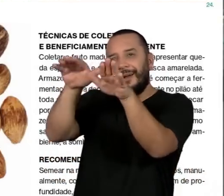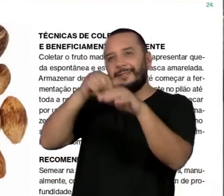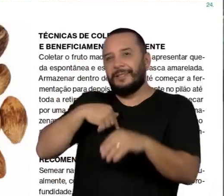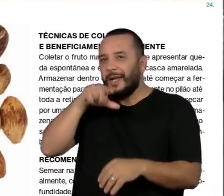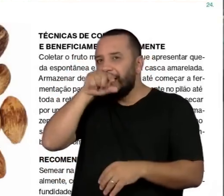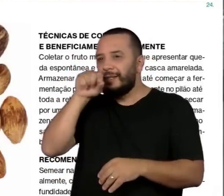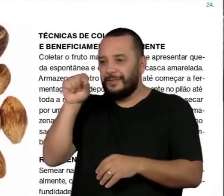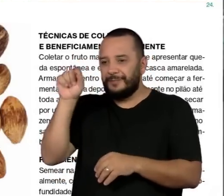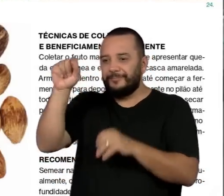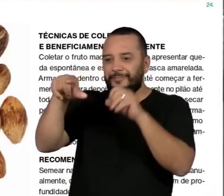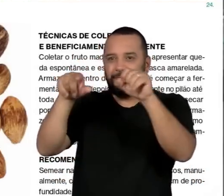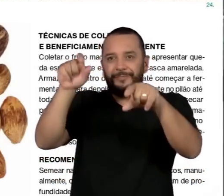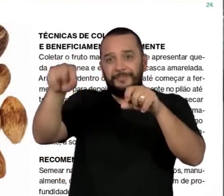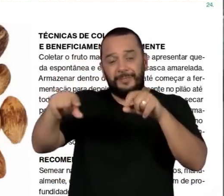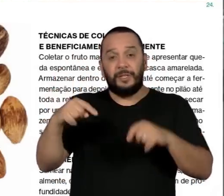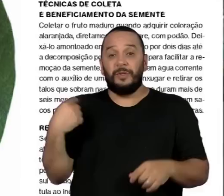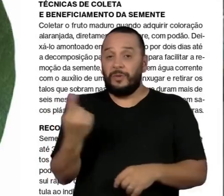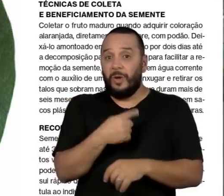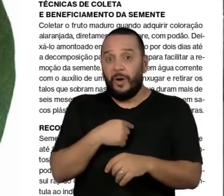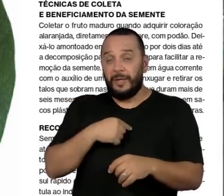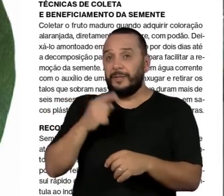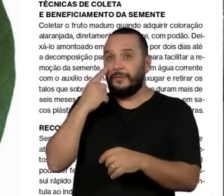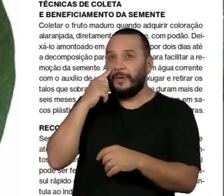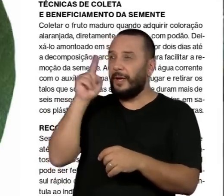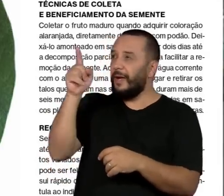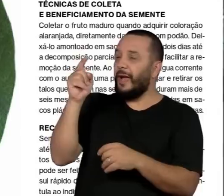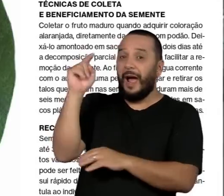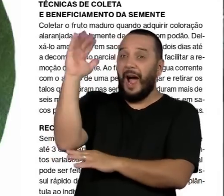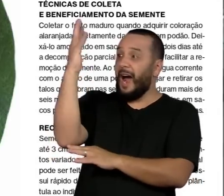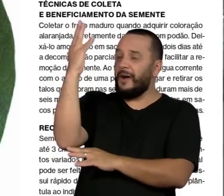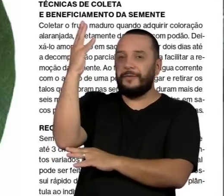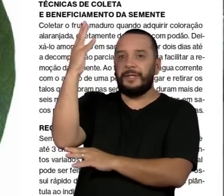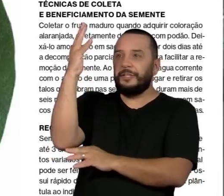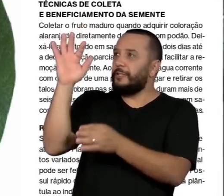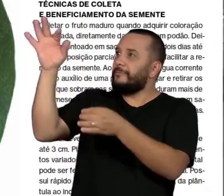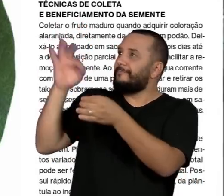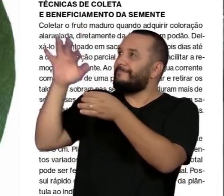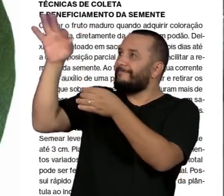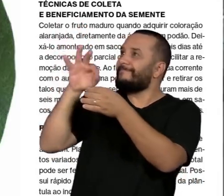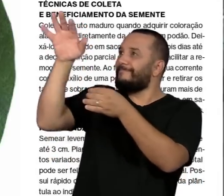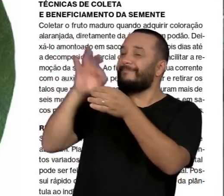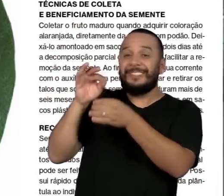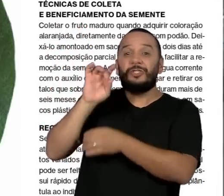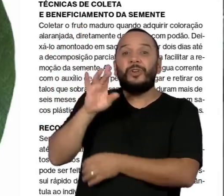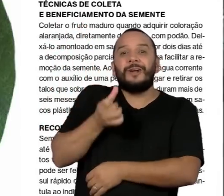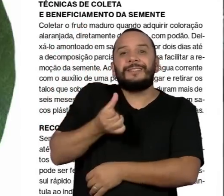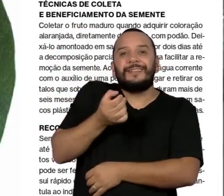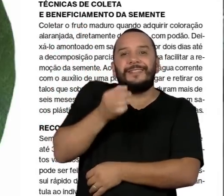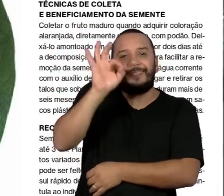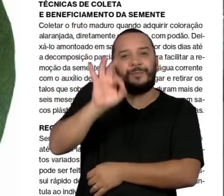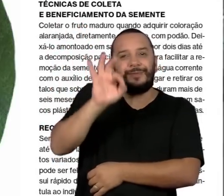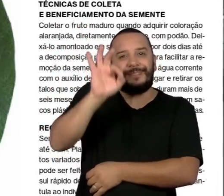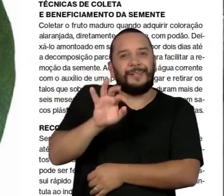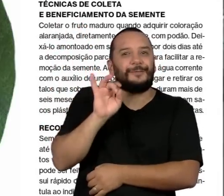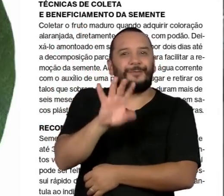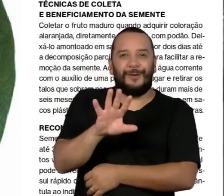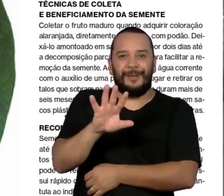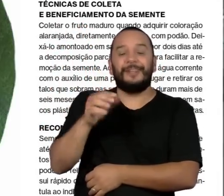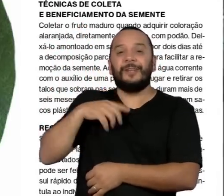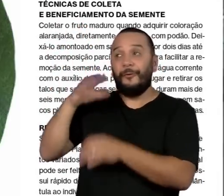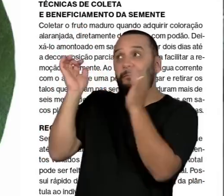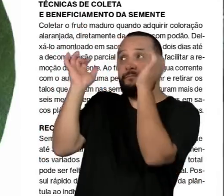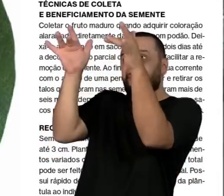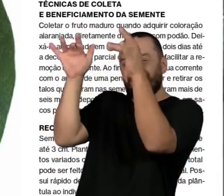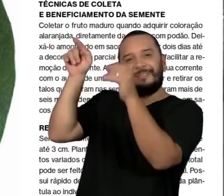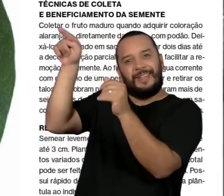política interna de coletar até 60% de uma árvore, que algumas espécies é difícil você alcançar isso, e assim, são comunidades que